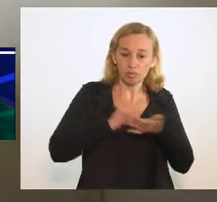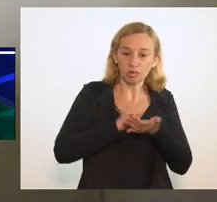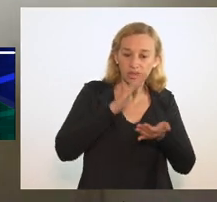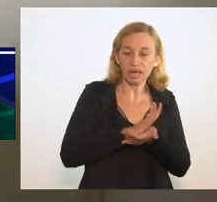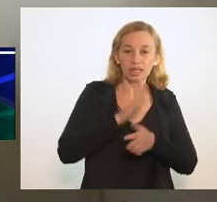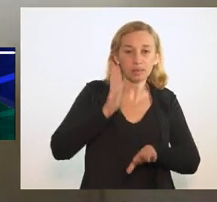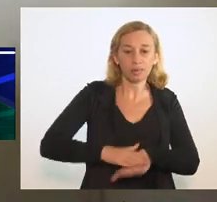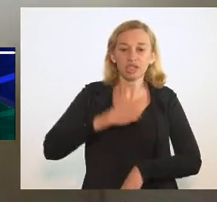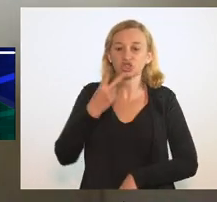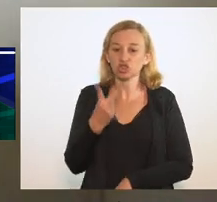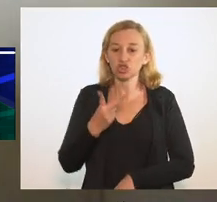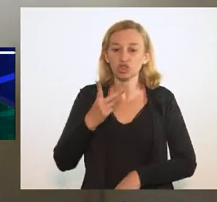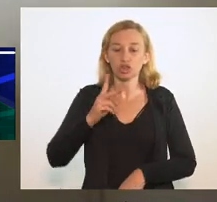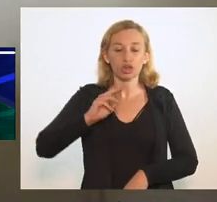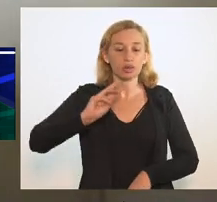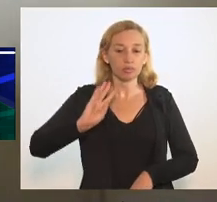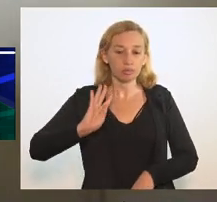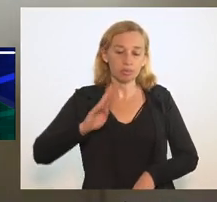bilhões, mas